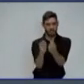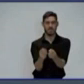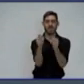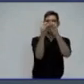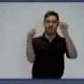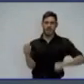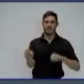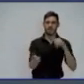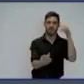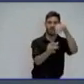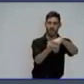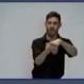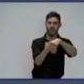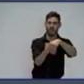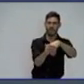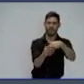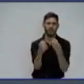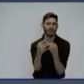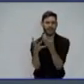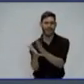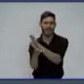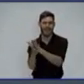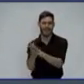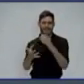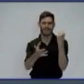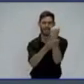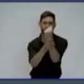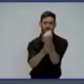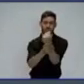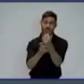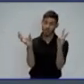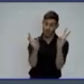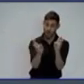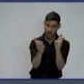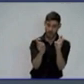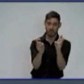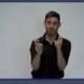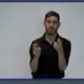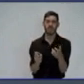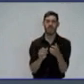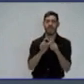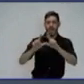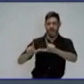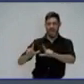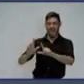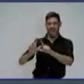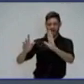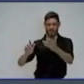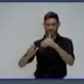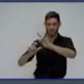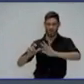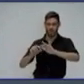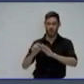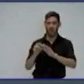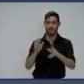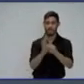sistema eleitoral que não fornece qualquer segurança, fecho aspas. As urnas eletrônicas brasileiras